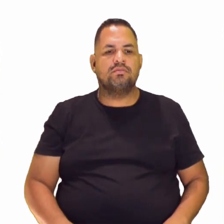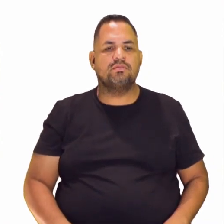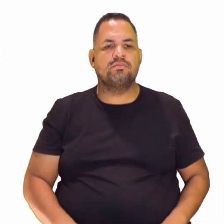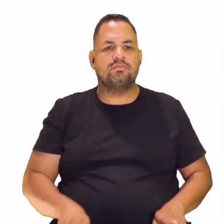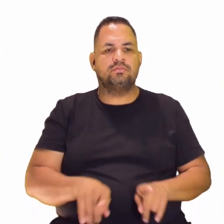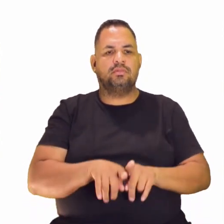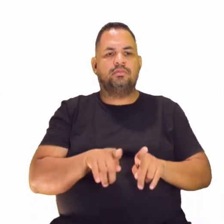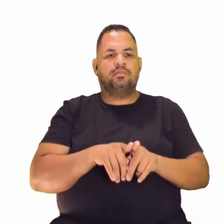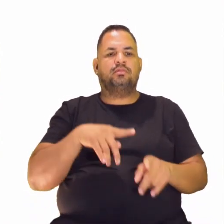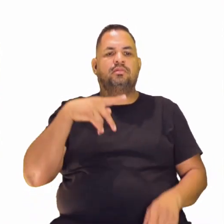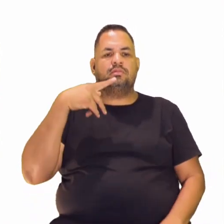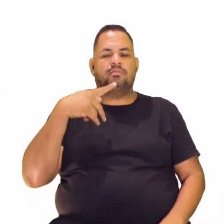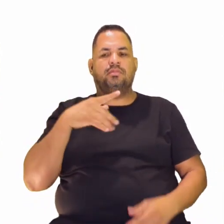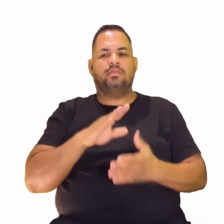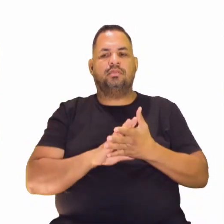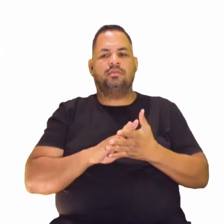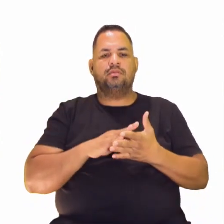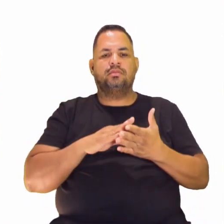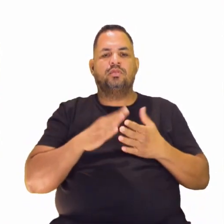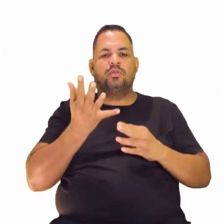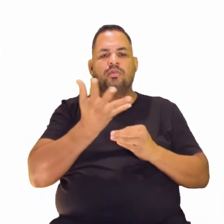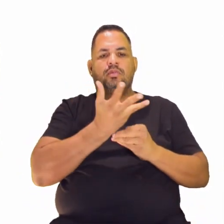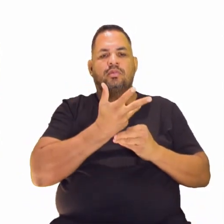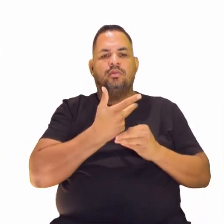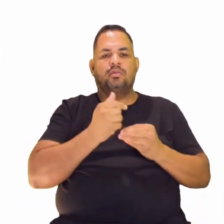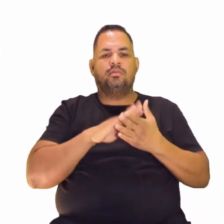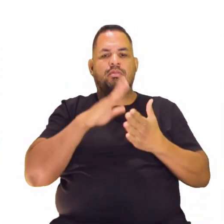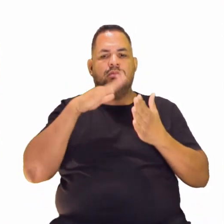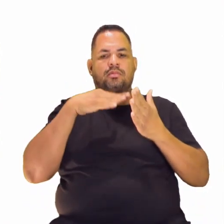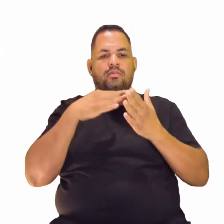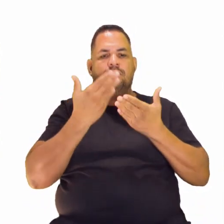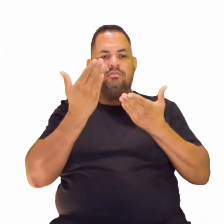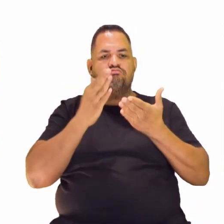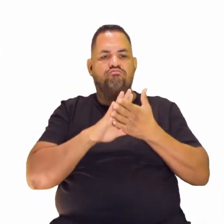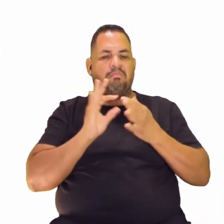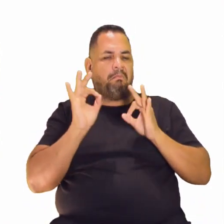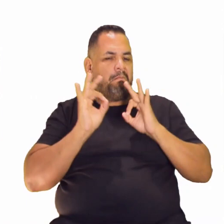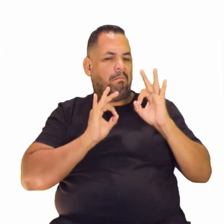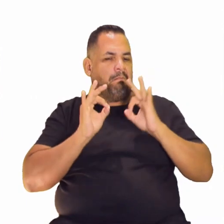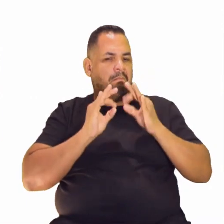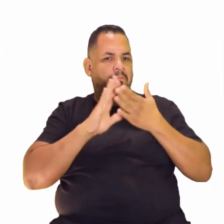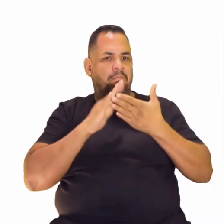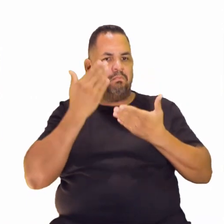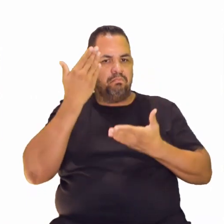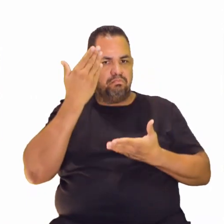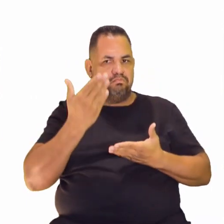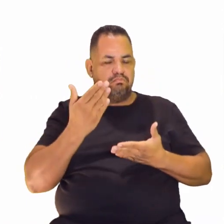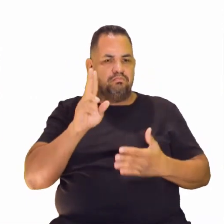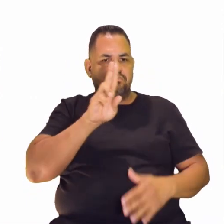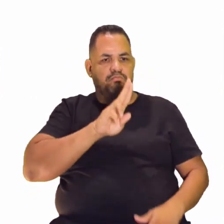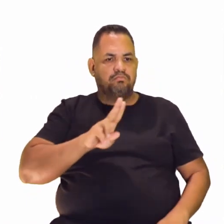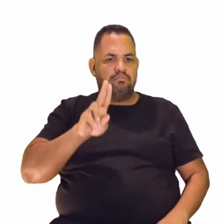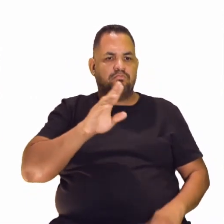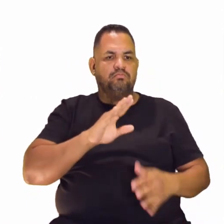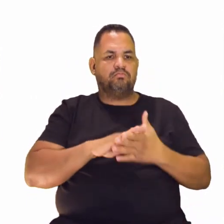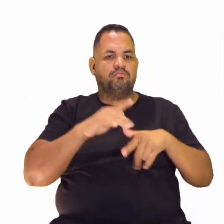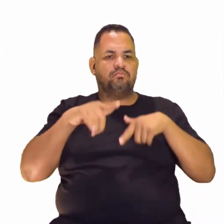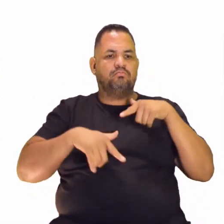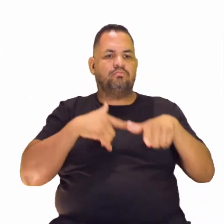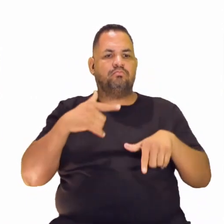também, o Pablo Picasso, o grande pintor, também se impressionou com as máscaras africanas e as utilizou em seus